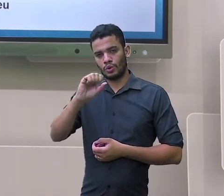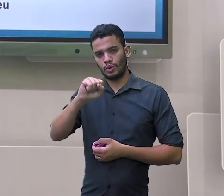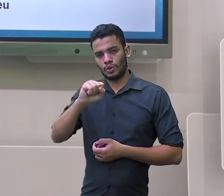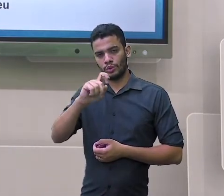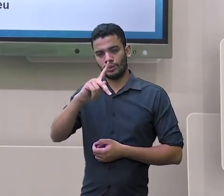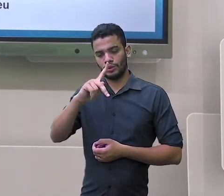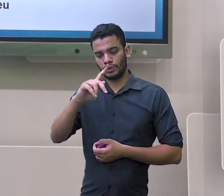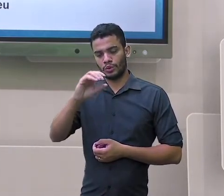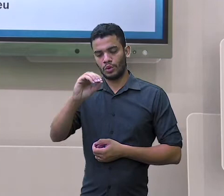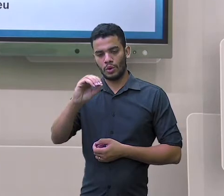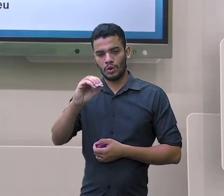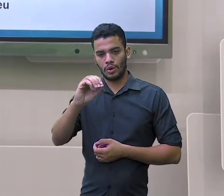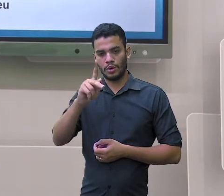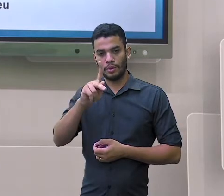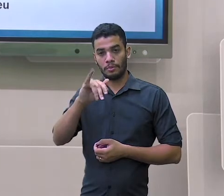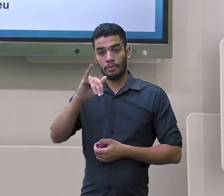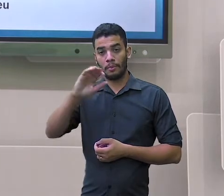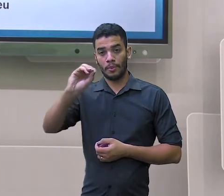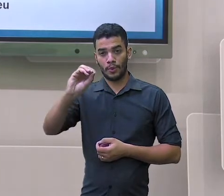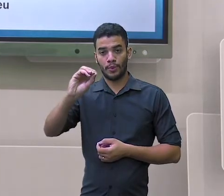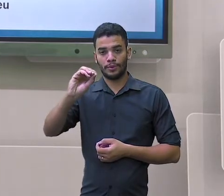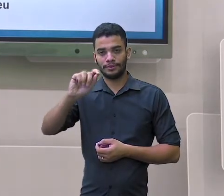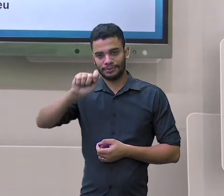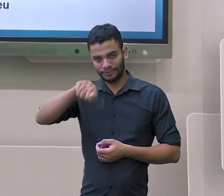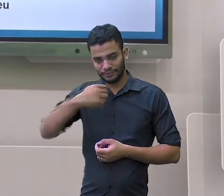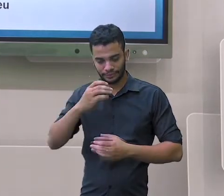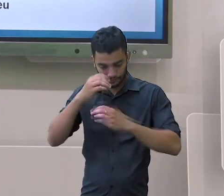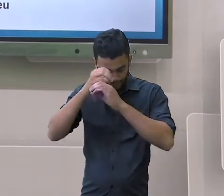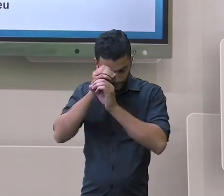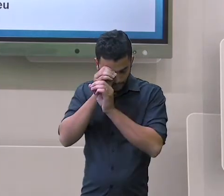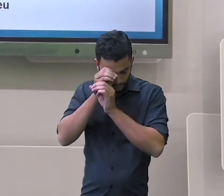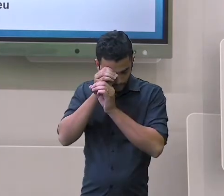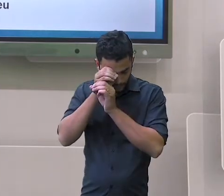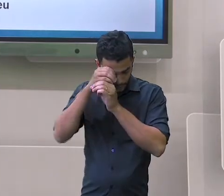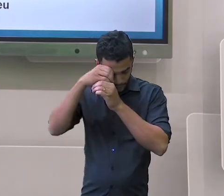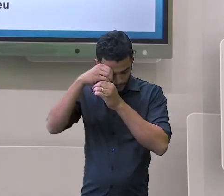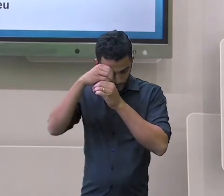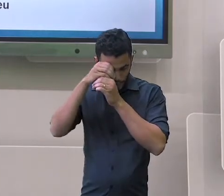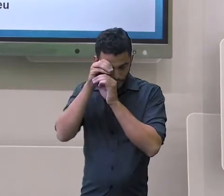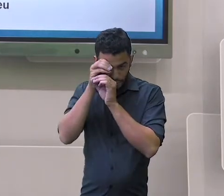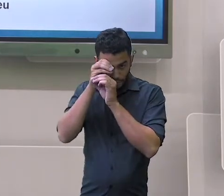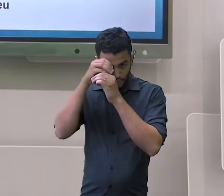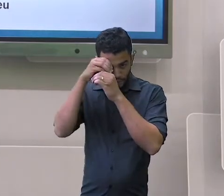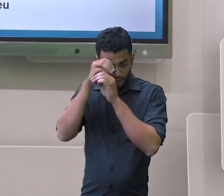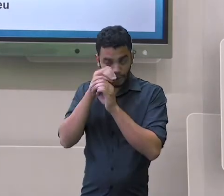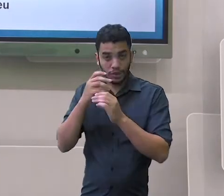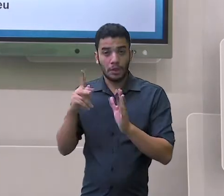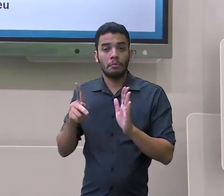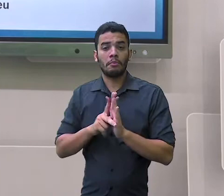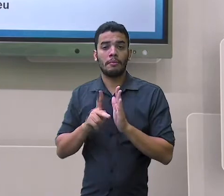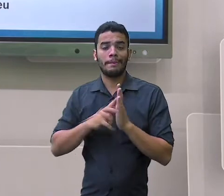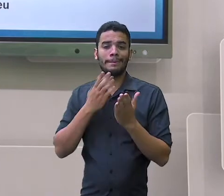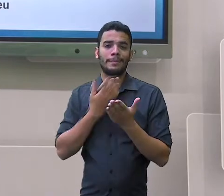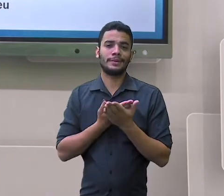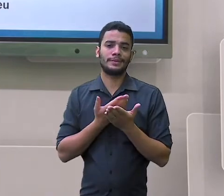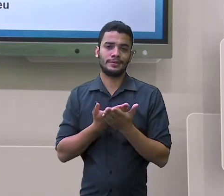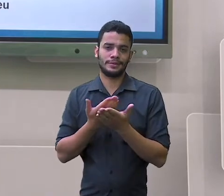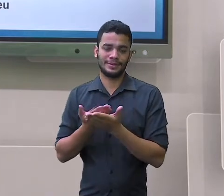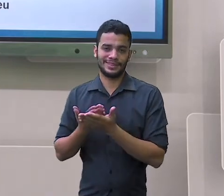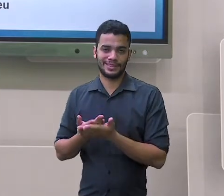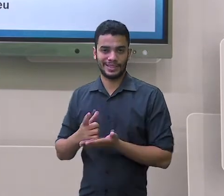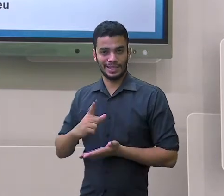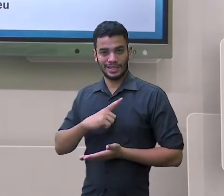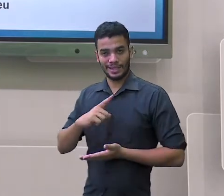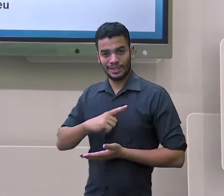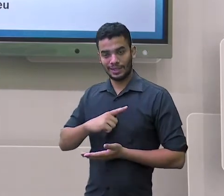micro-organismo, tá? Então, a gente vai precisar de um instrumento que possua lente